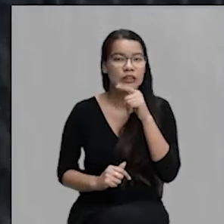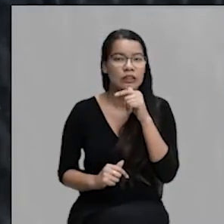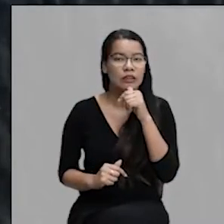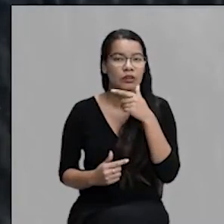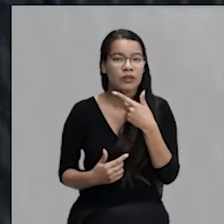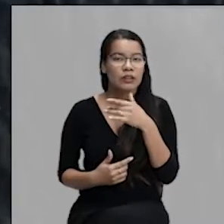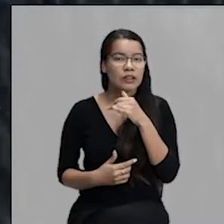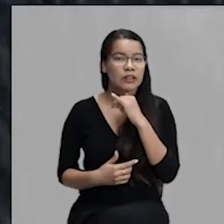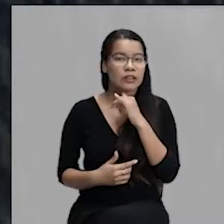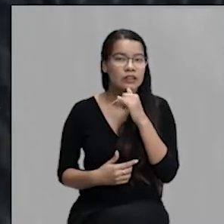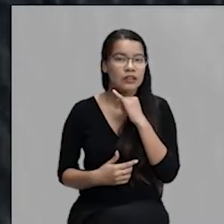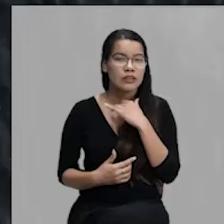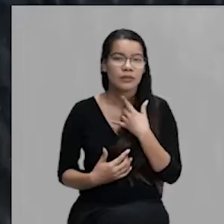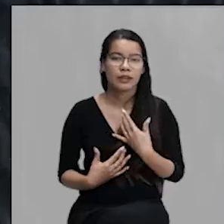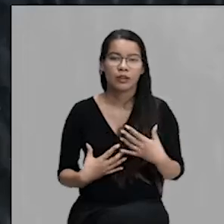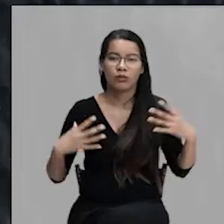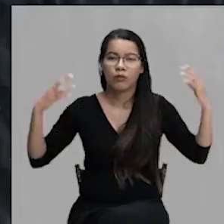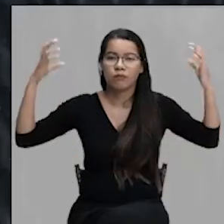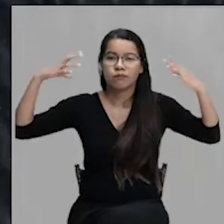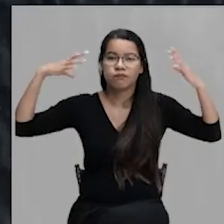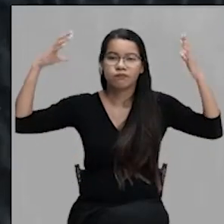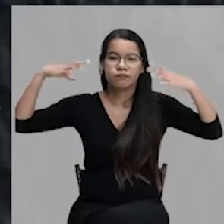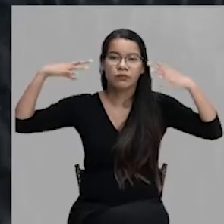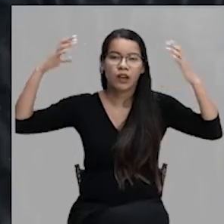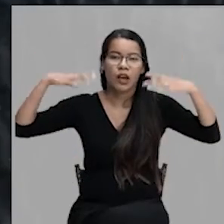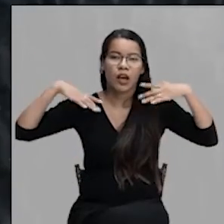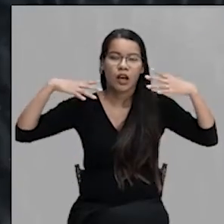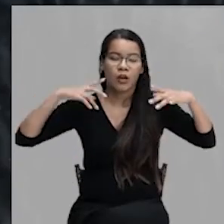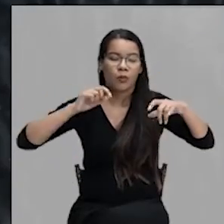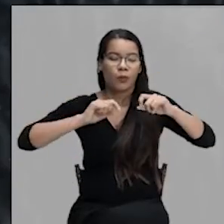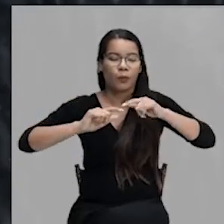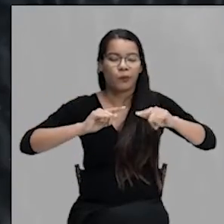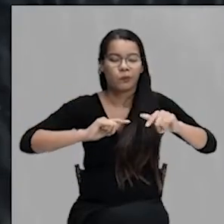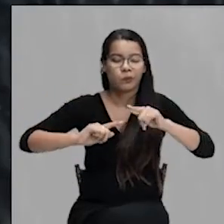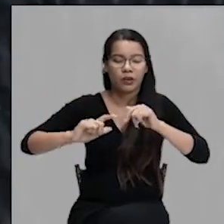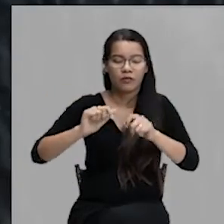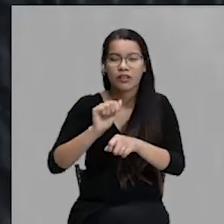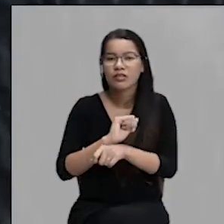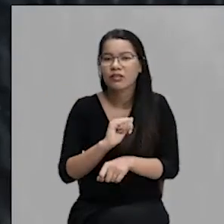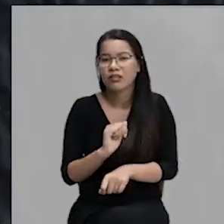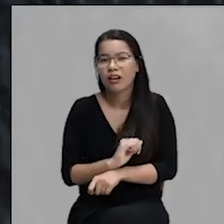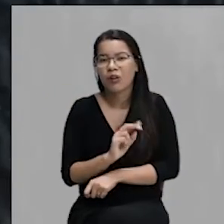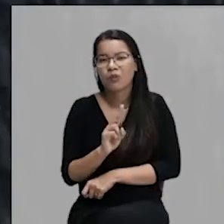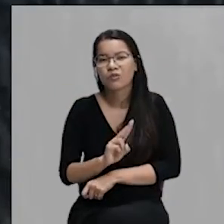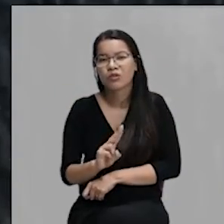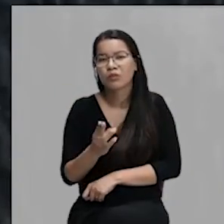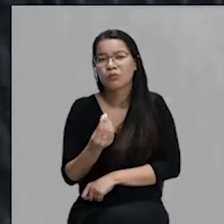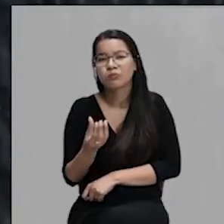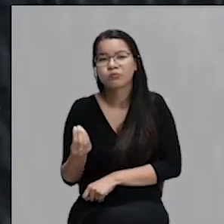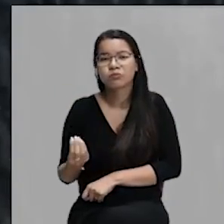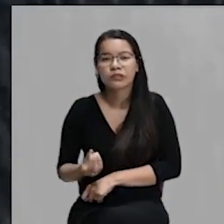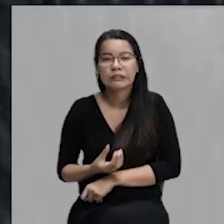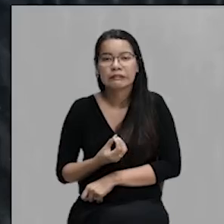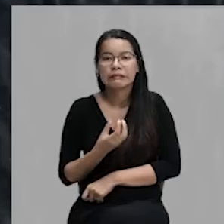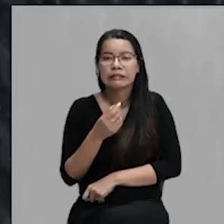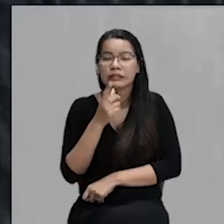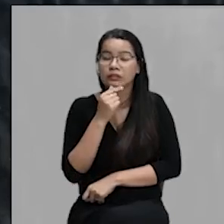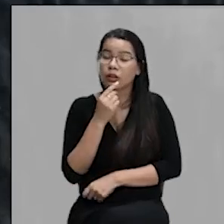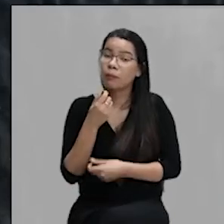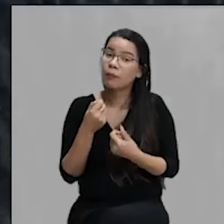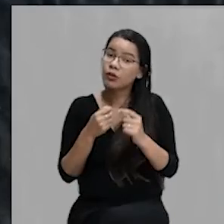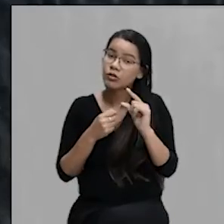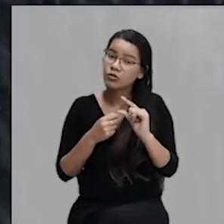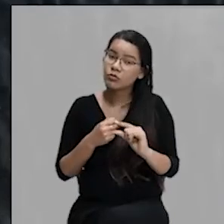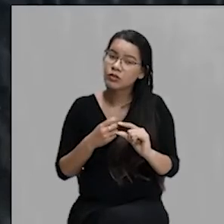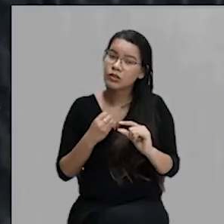Então, aqueles banhos muito demorados, aquela lavagem de carro que utiliza muita água, isso também pode ser reduzido. Se eu, se